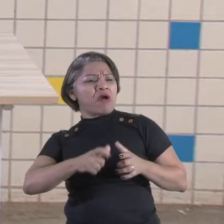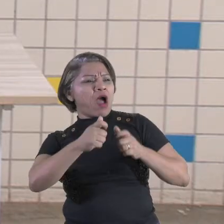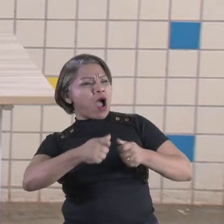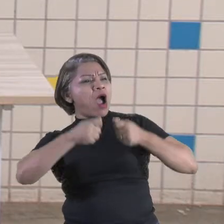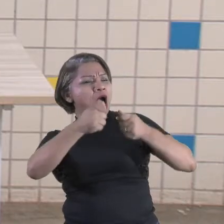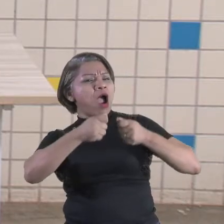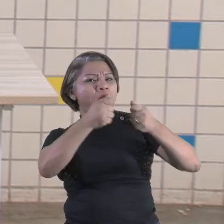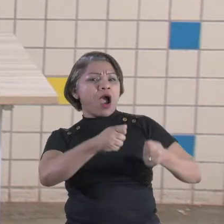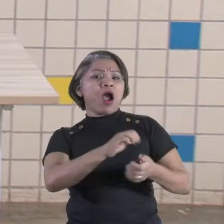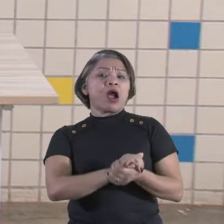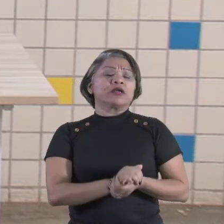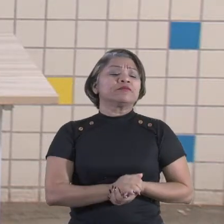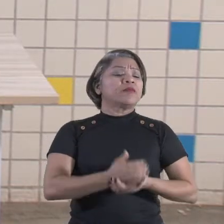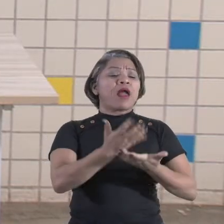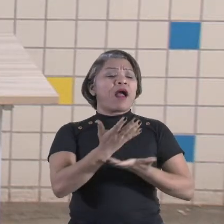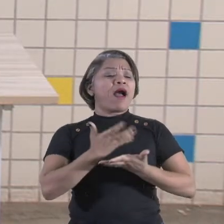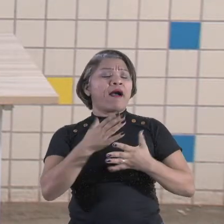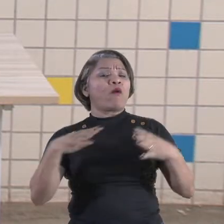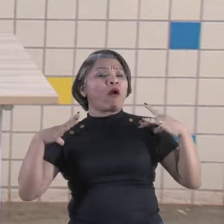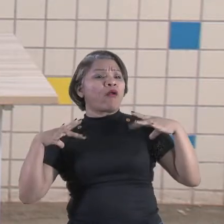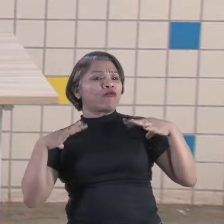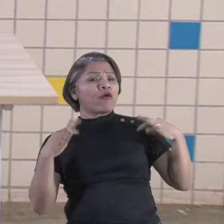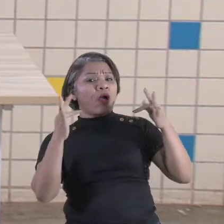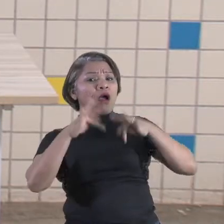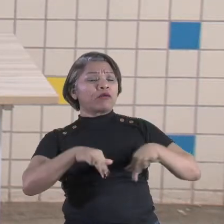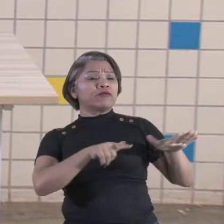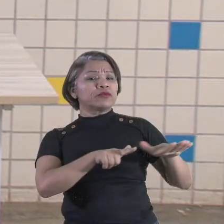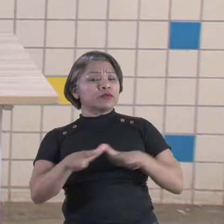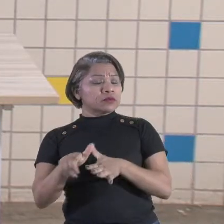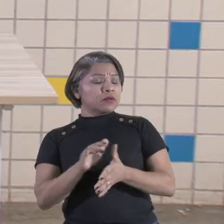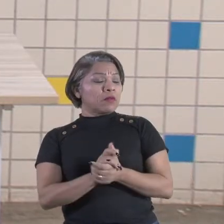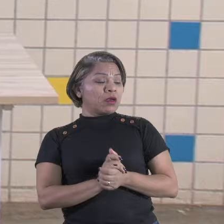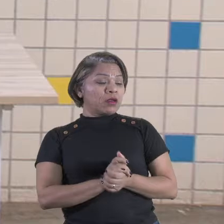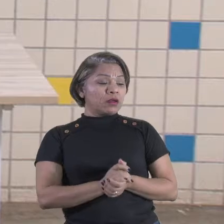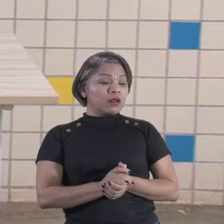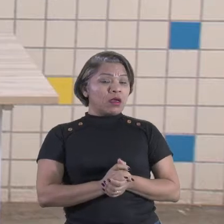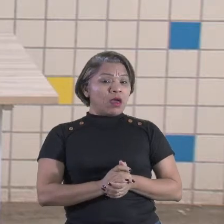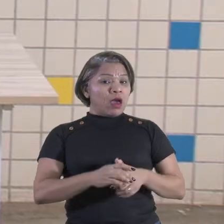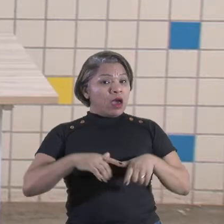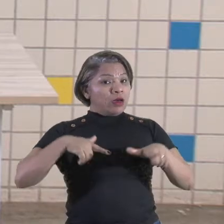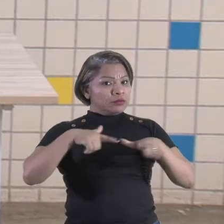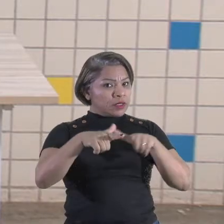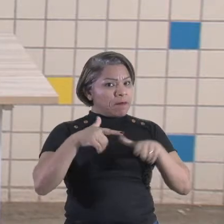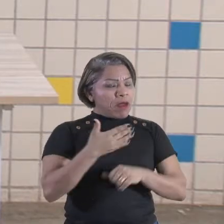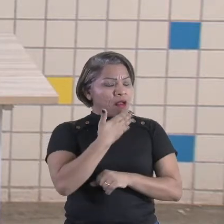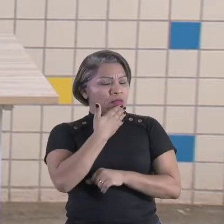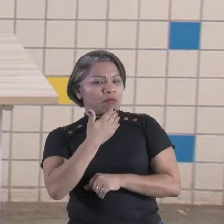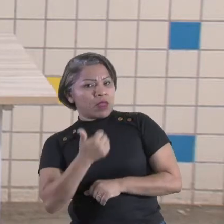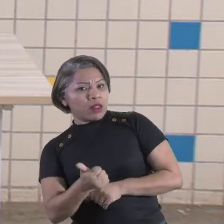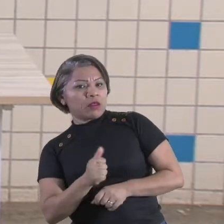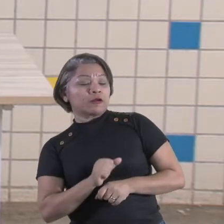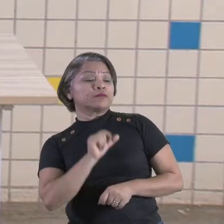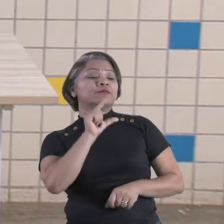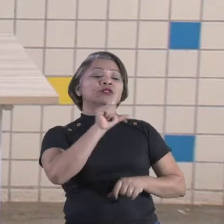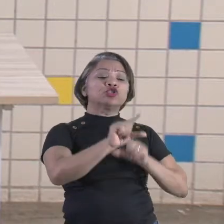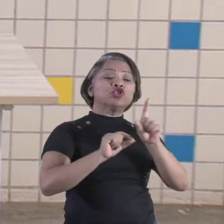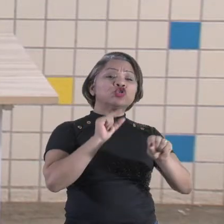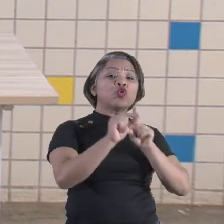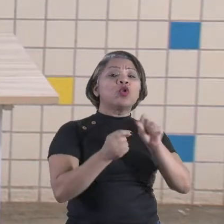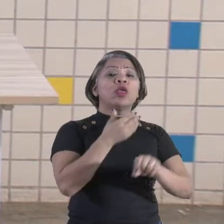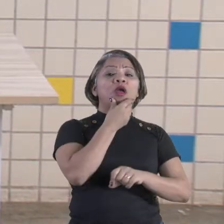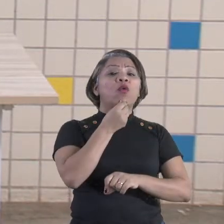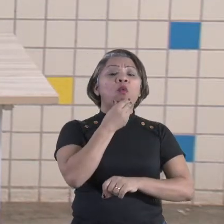folgas nos finais de semana, melhores condições de trabalho, escolha dos feitores com aceitação dos